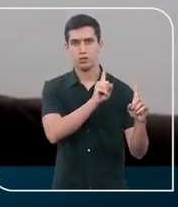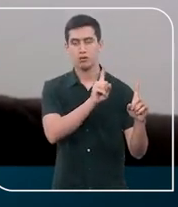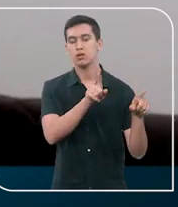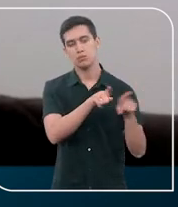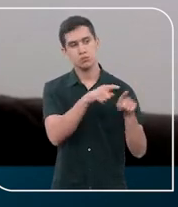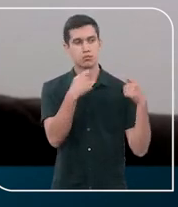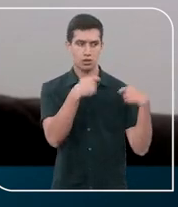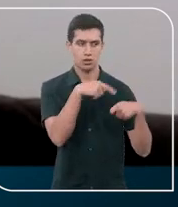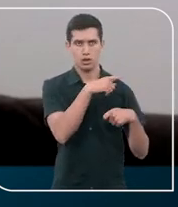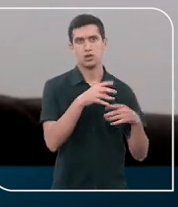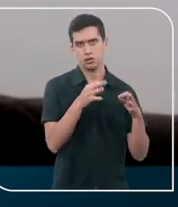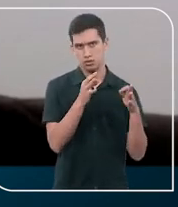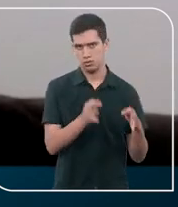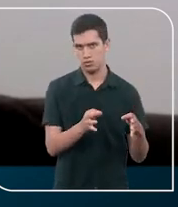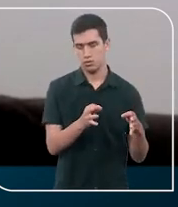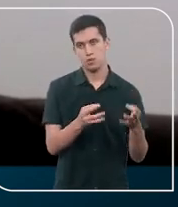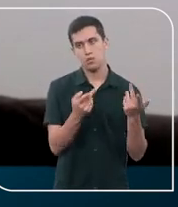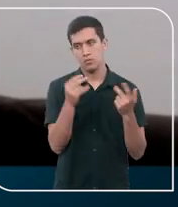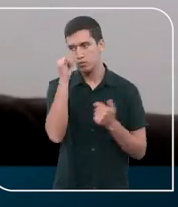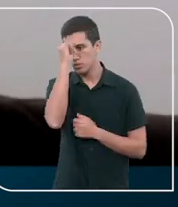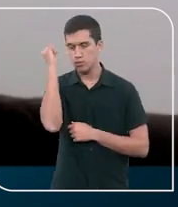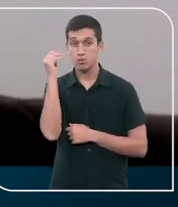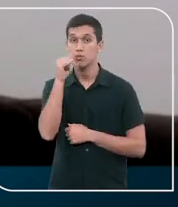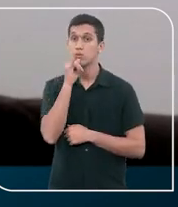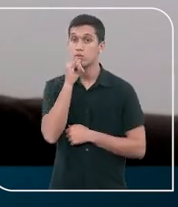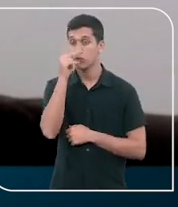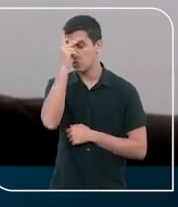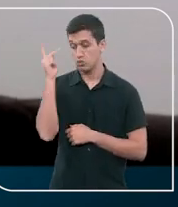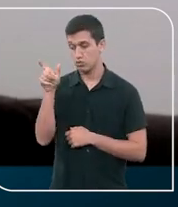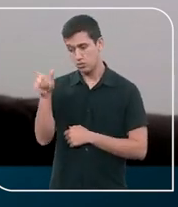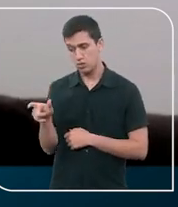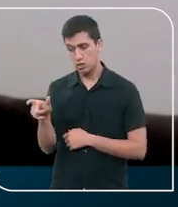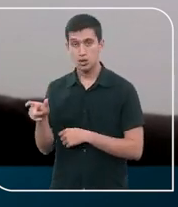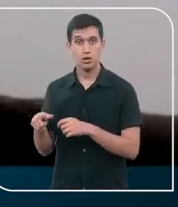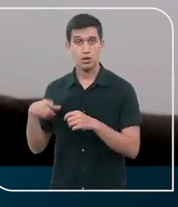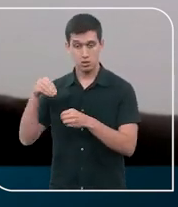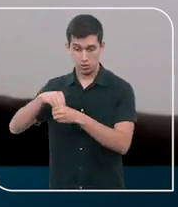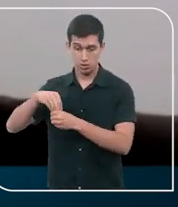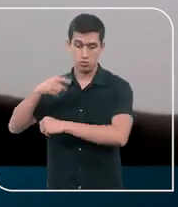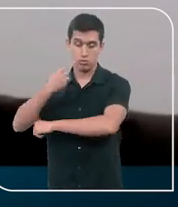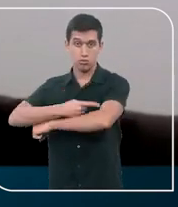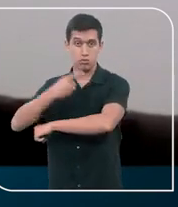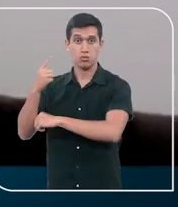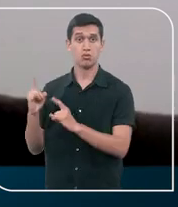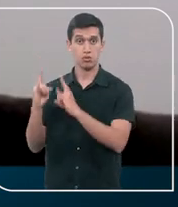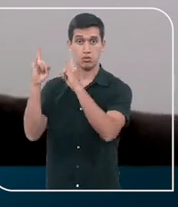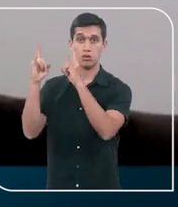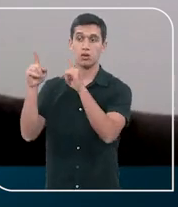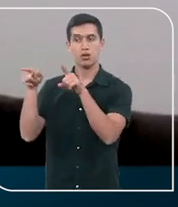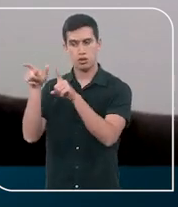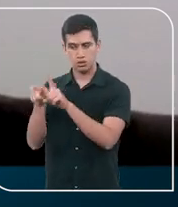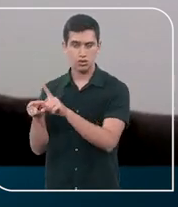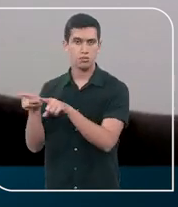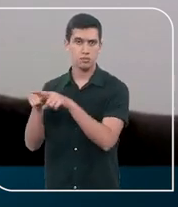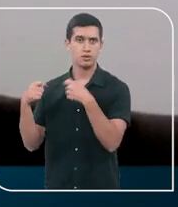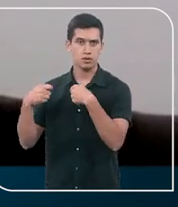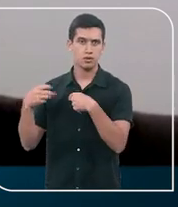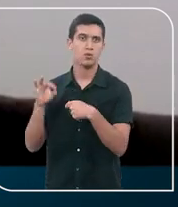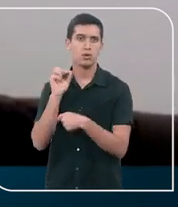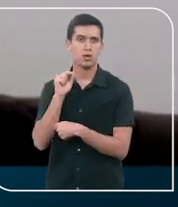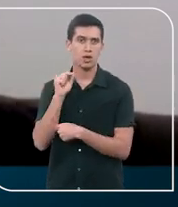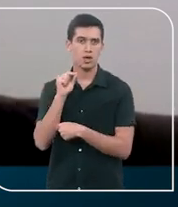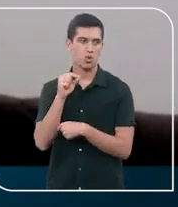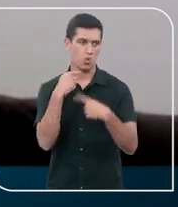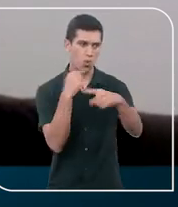como o condômino precisa ser, né? O condômino também não pode oferecer risco à saúde, segurança e sossego dos demais. Então,